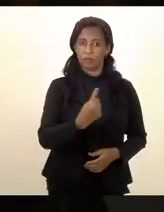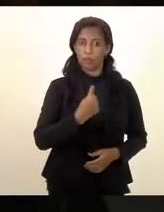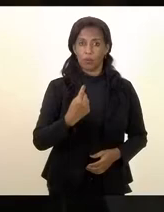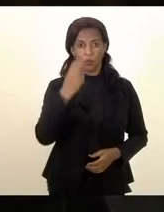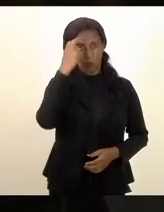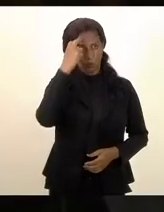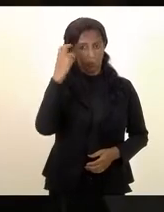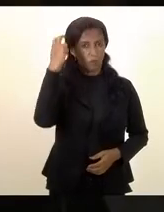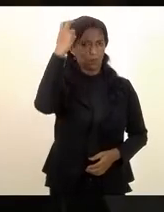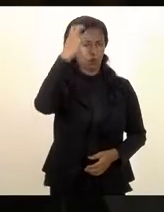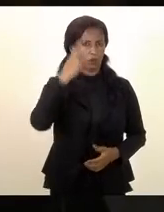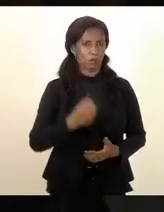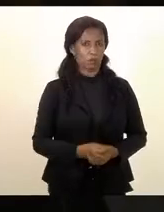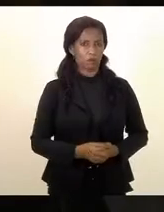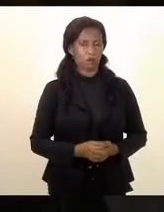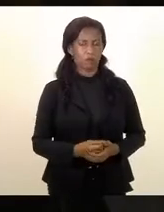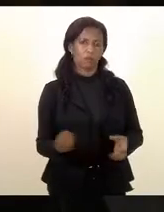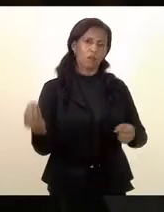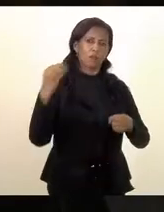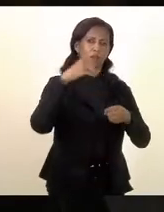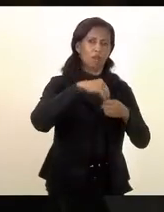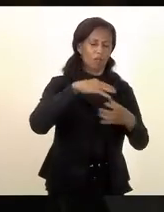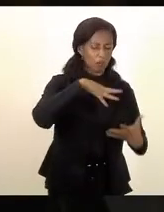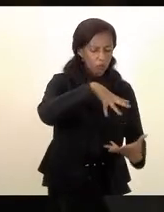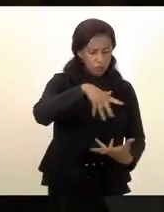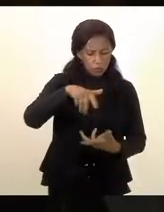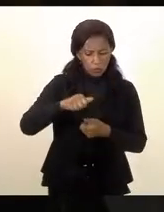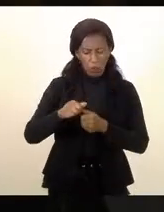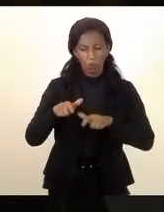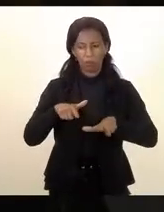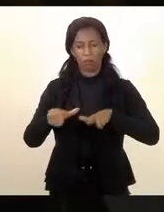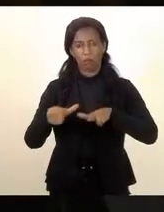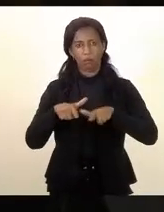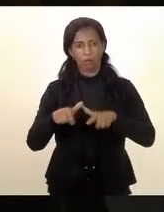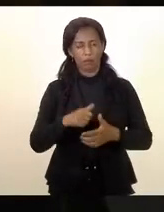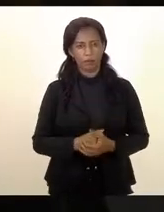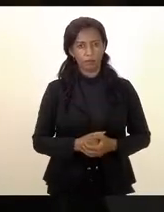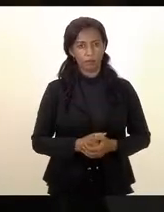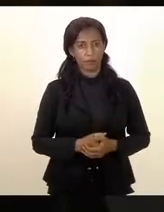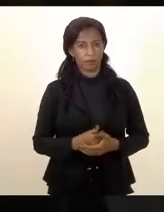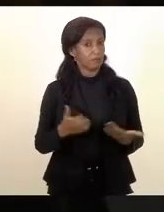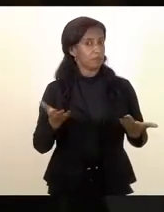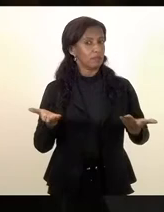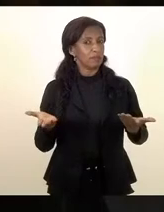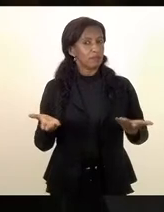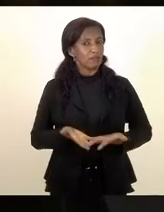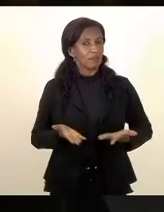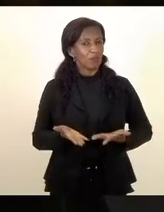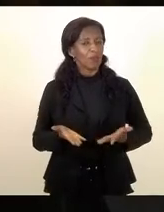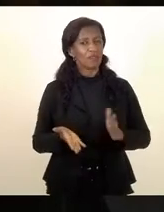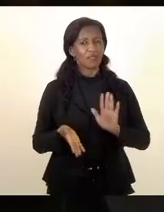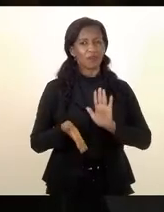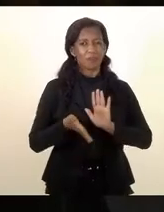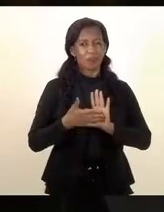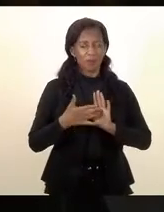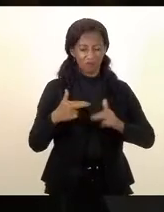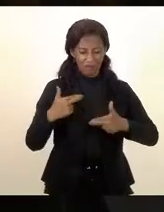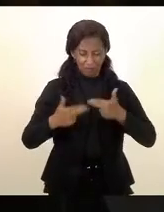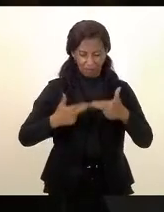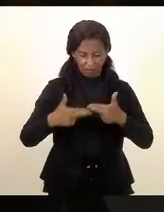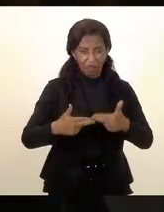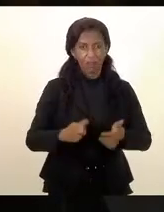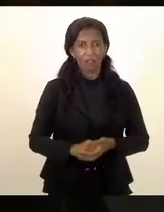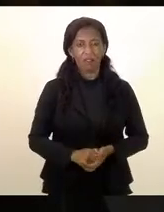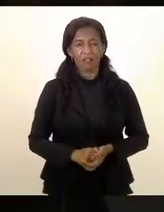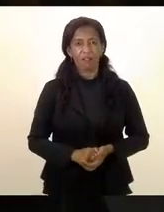para a inserção no mundo do trabalho agora essa proposta da reforma do ensino médico